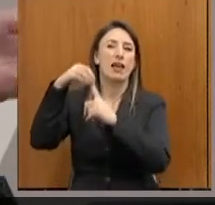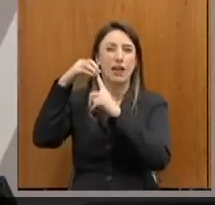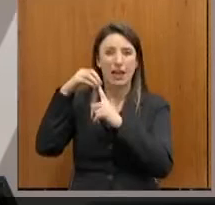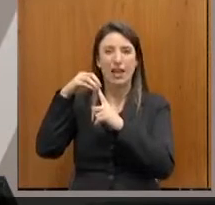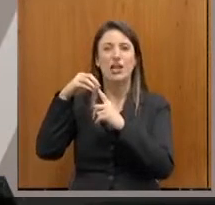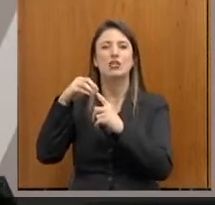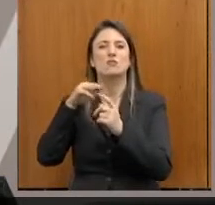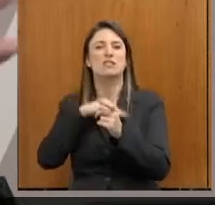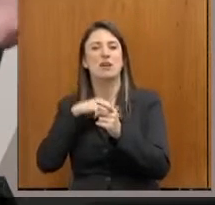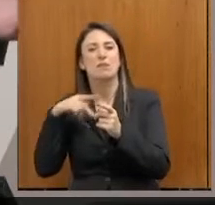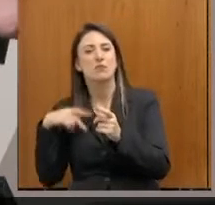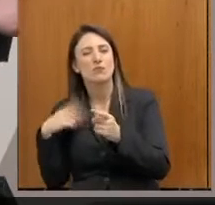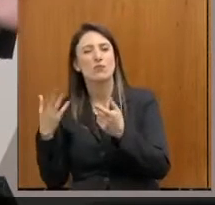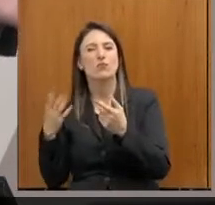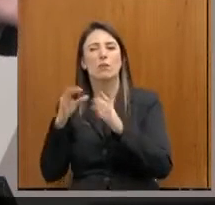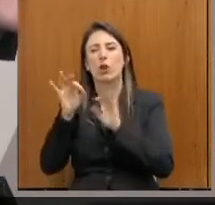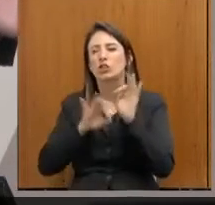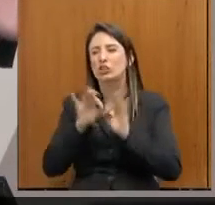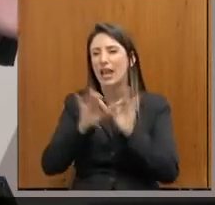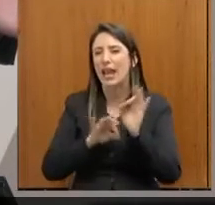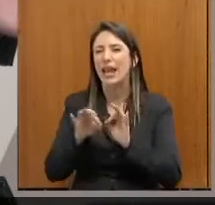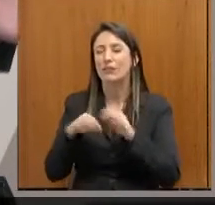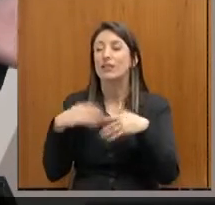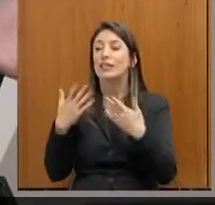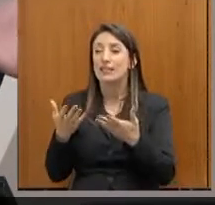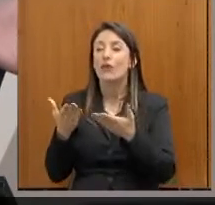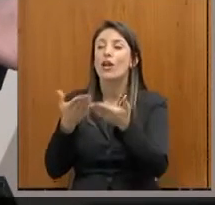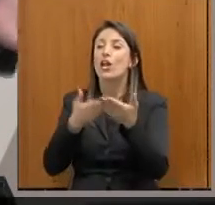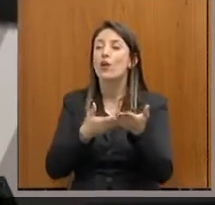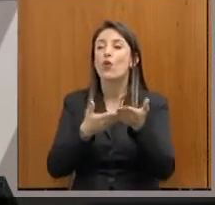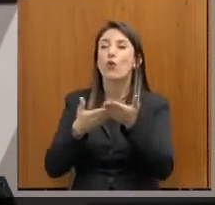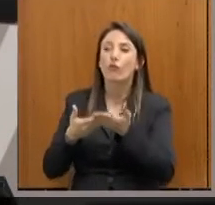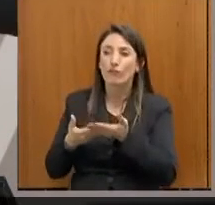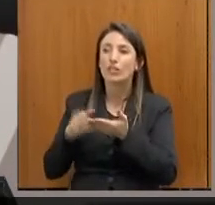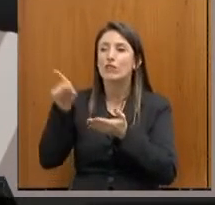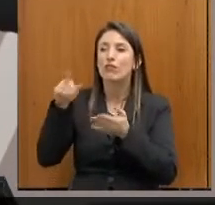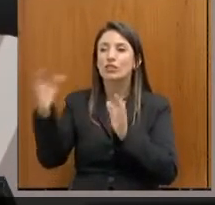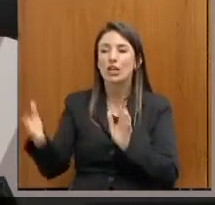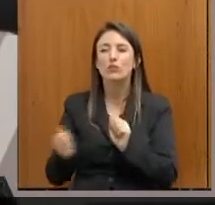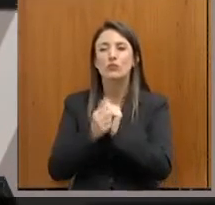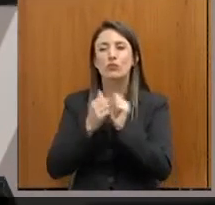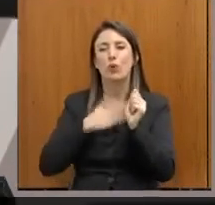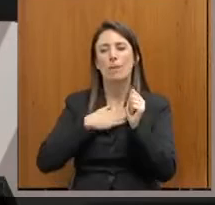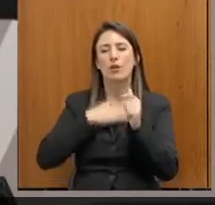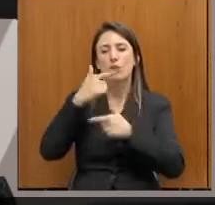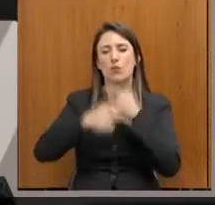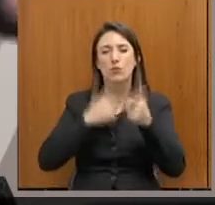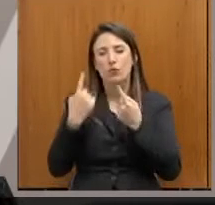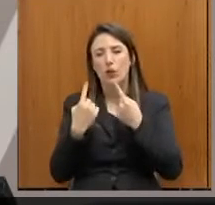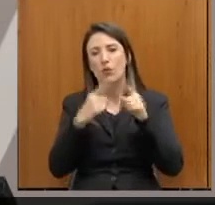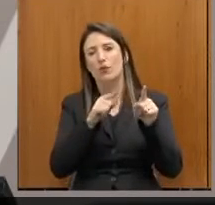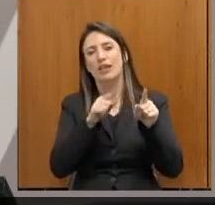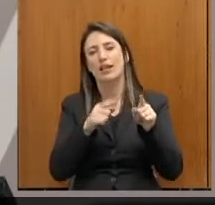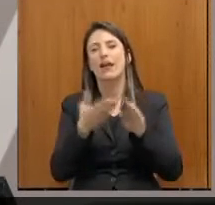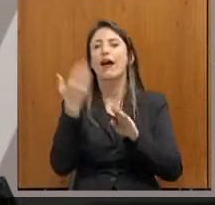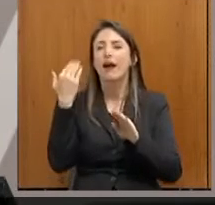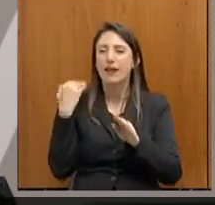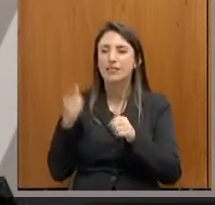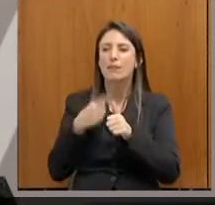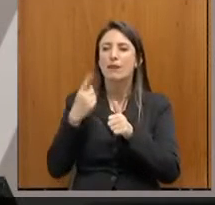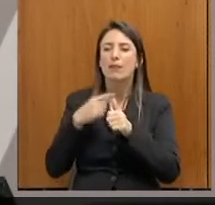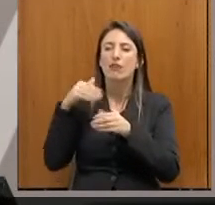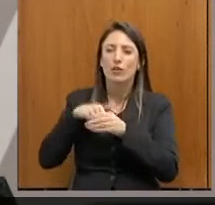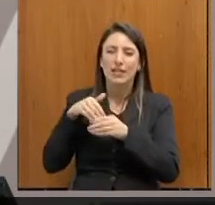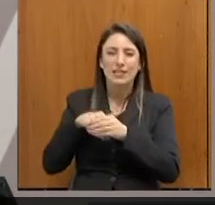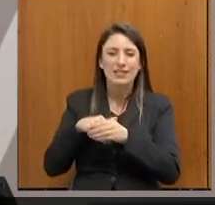nesta casa o convite que faça que se junte a mim na luta contra eles Infelizmente não pude contar com o apoio na primeira votação